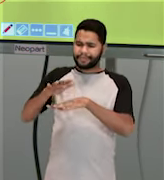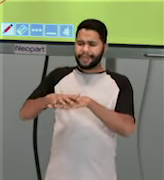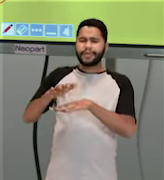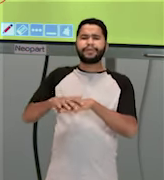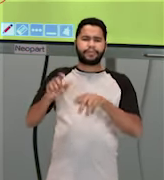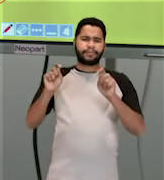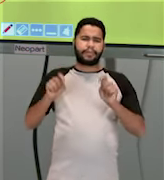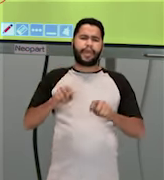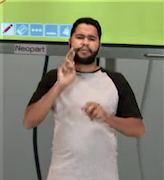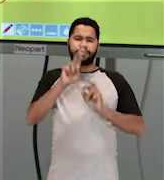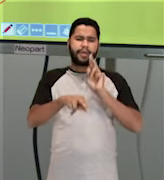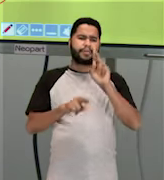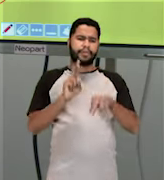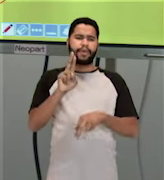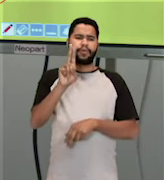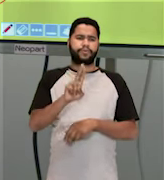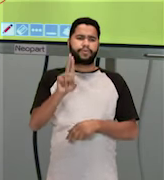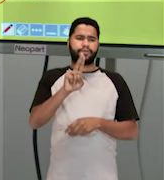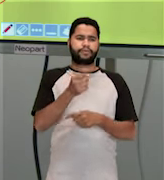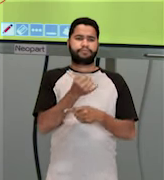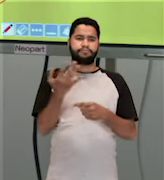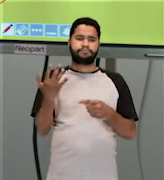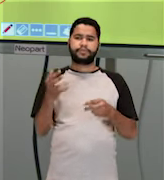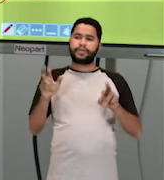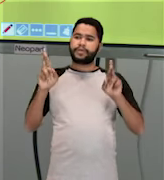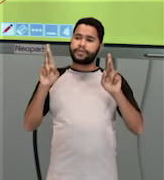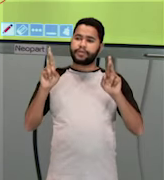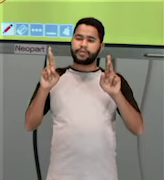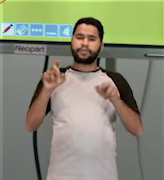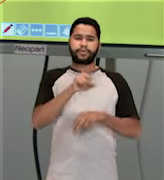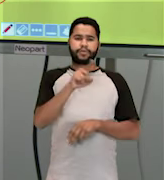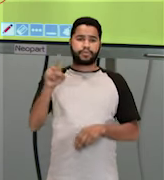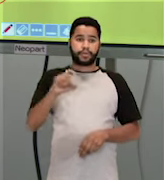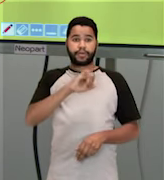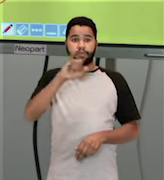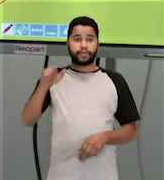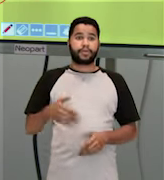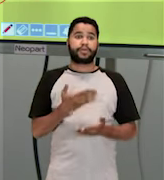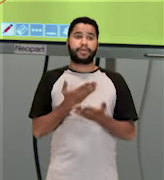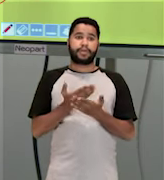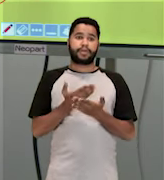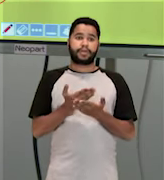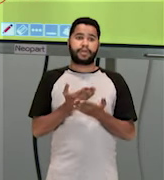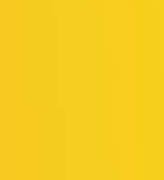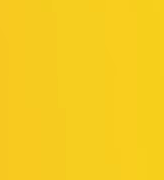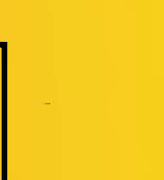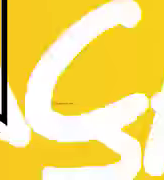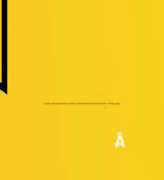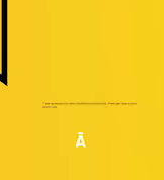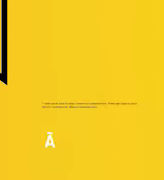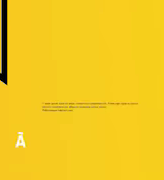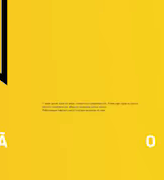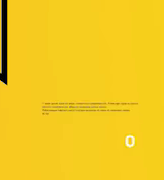ser resolvidos utilizando a fração. Espero que vocês tenham aproveitado a aula de hoje. Muito obrigado, até a próxima.